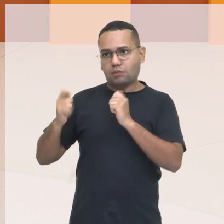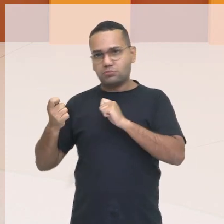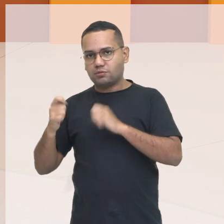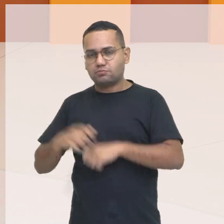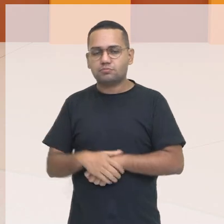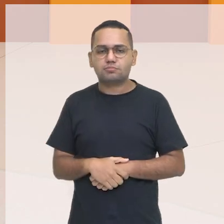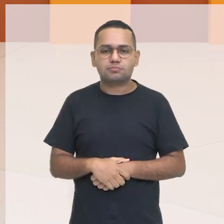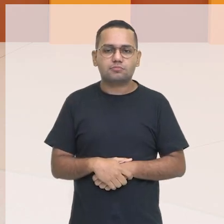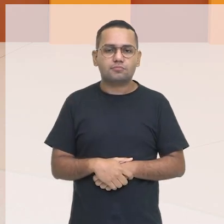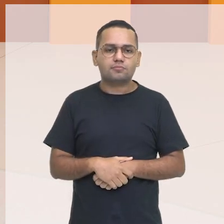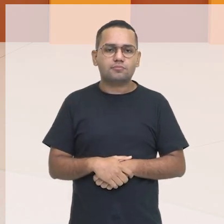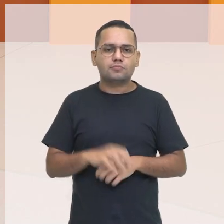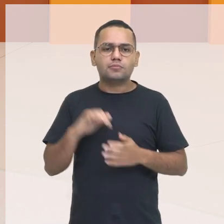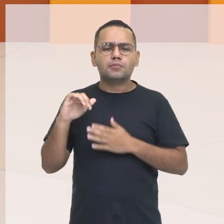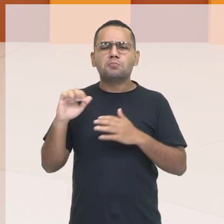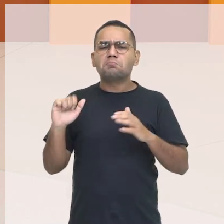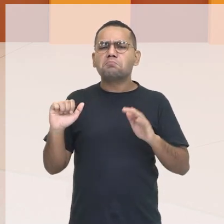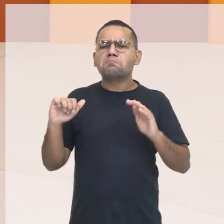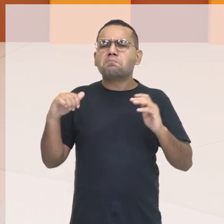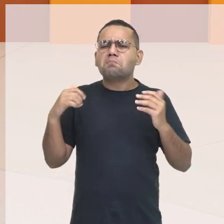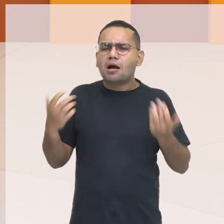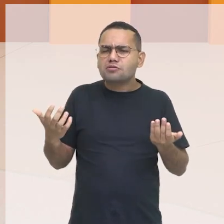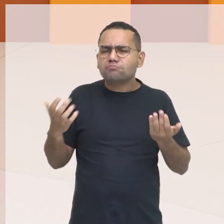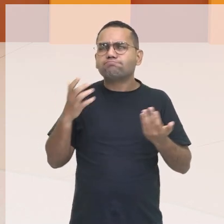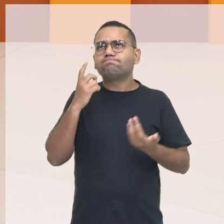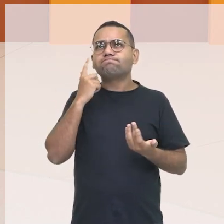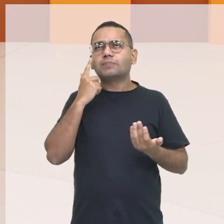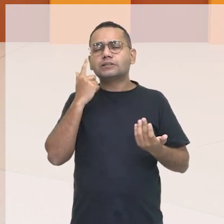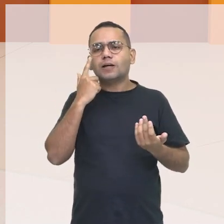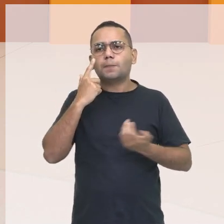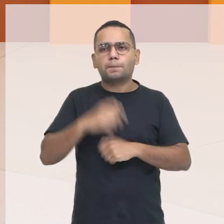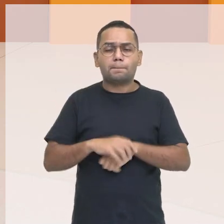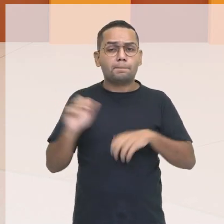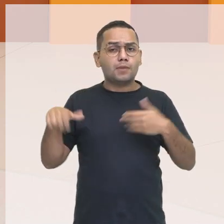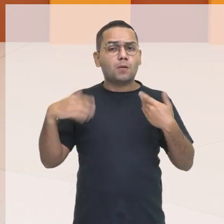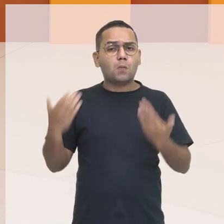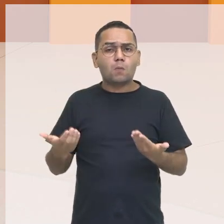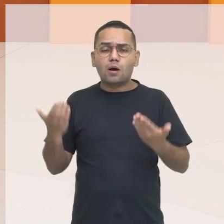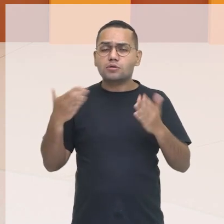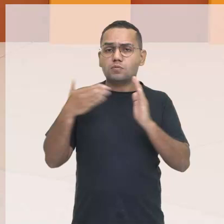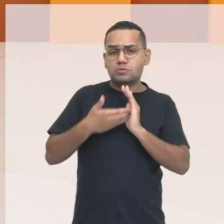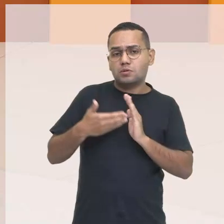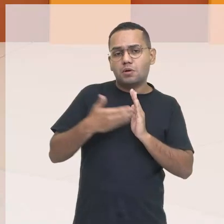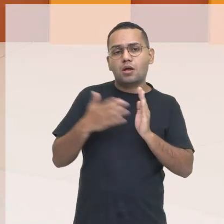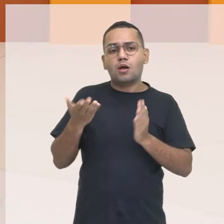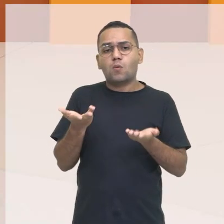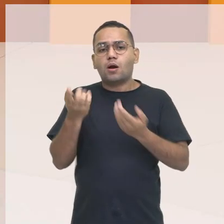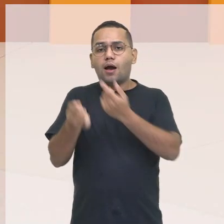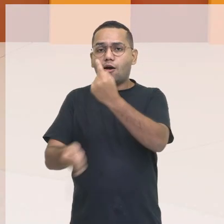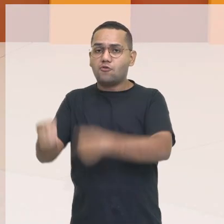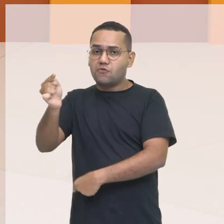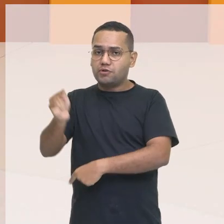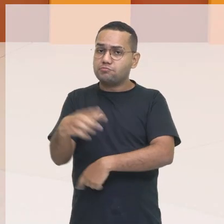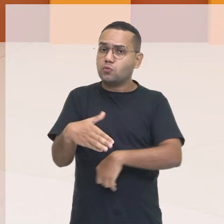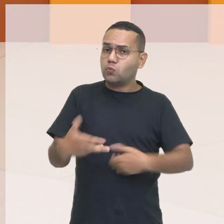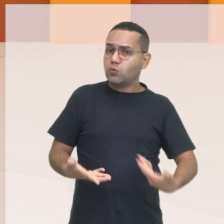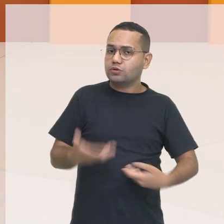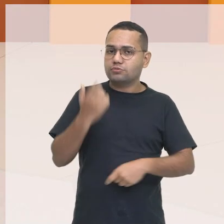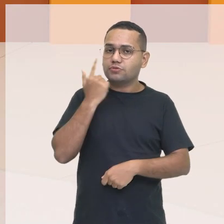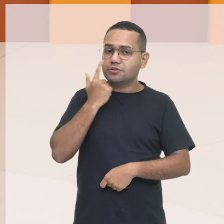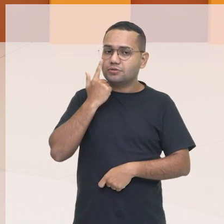esses limites? E quais são esses avanços? Então vamos ver agora aqui com mais